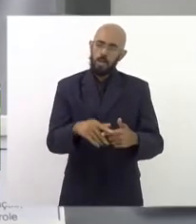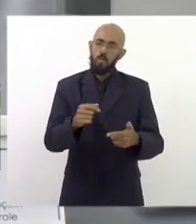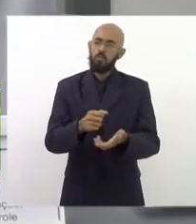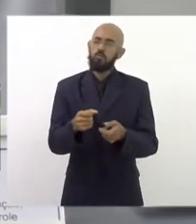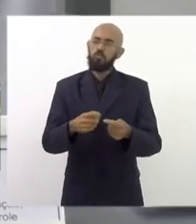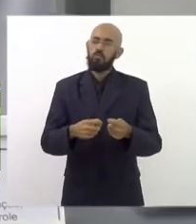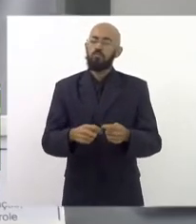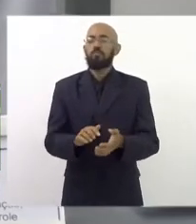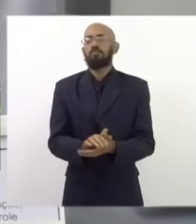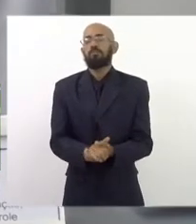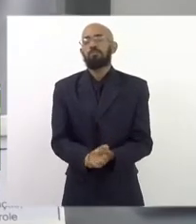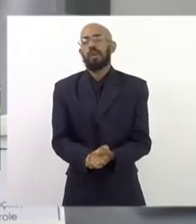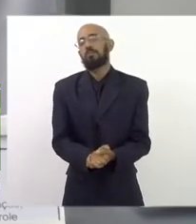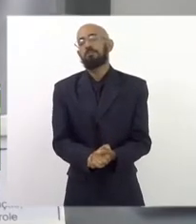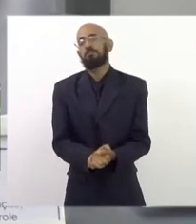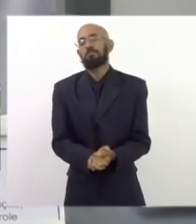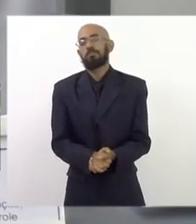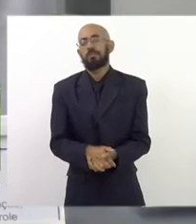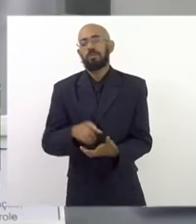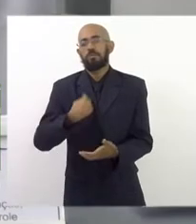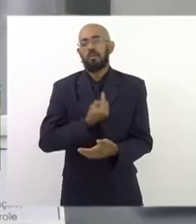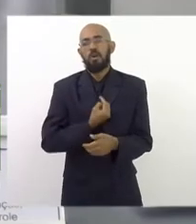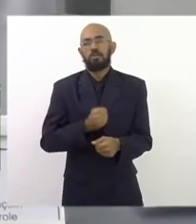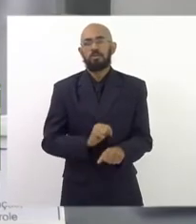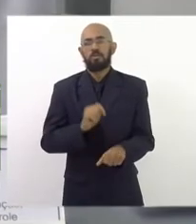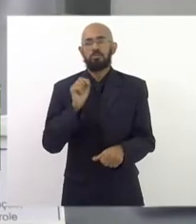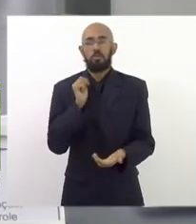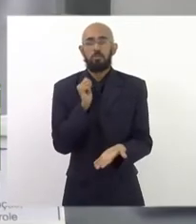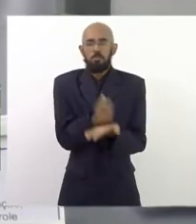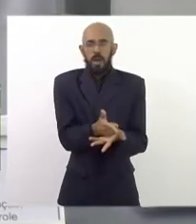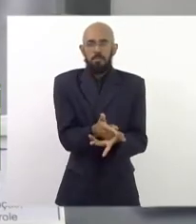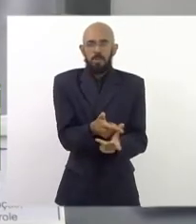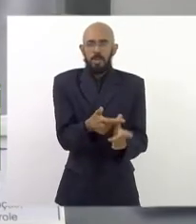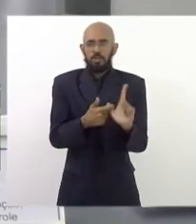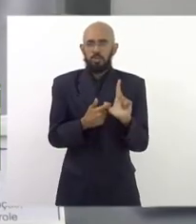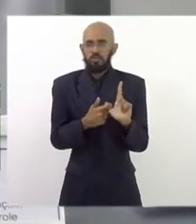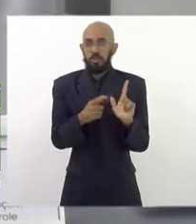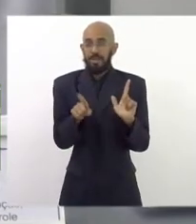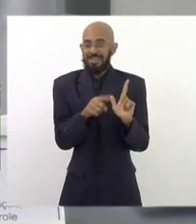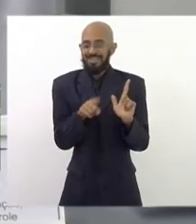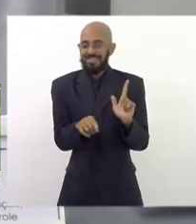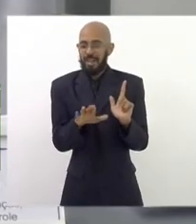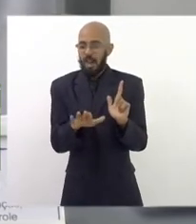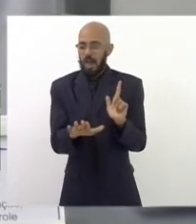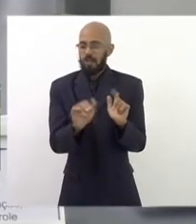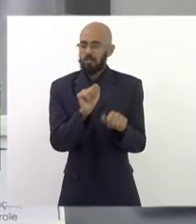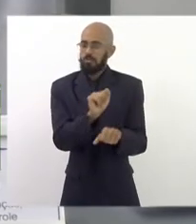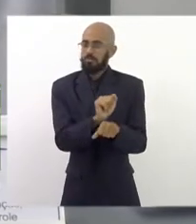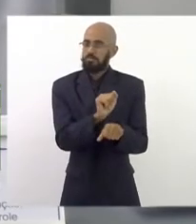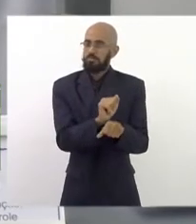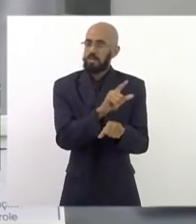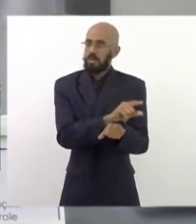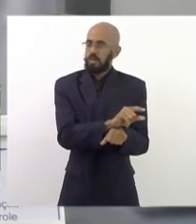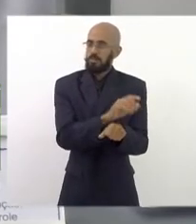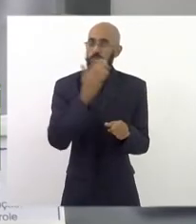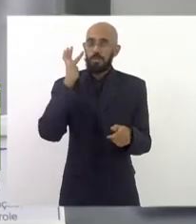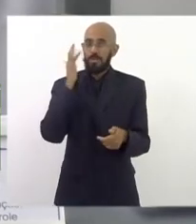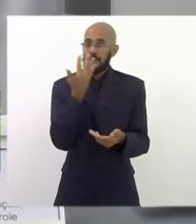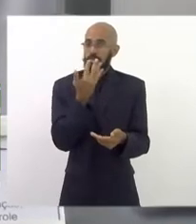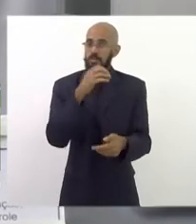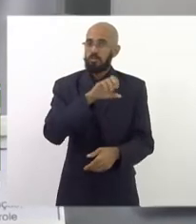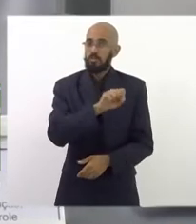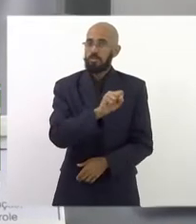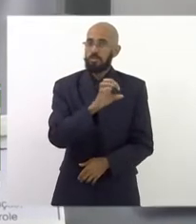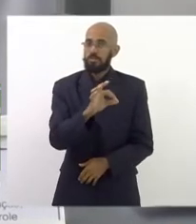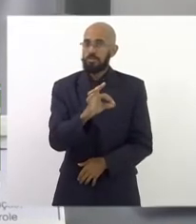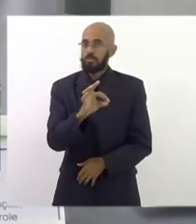regime. Nós estamos com o pagamento da dívida suspensa por decisão do Supremo. Mas